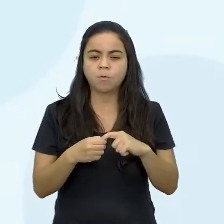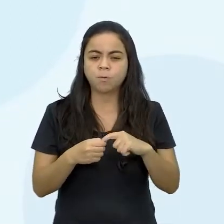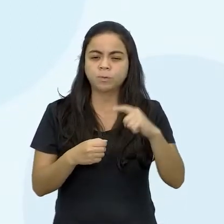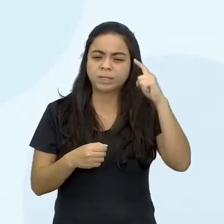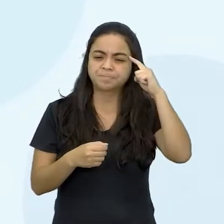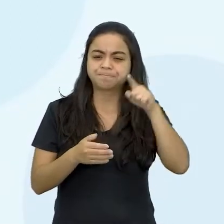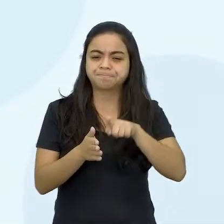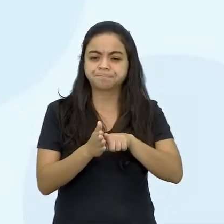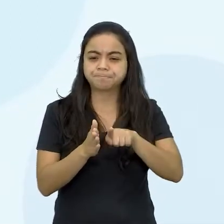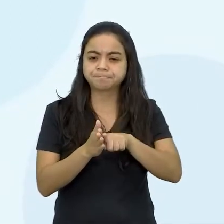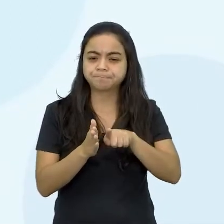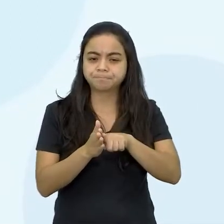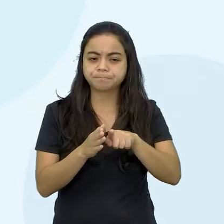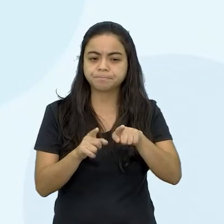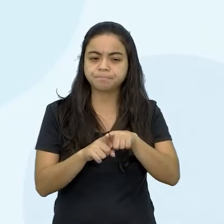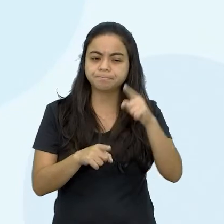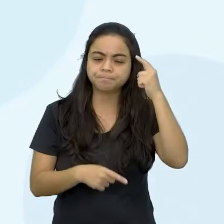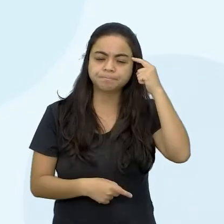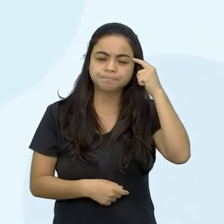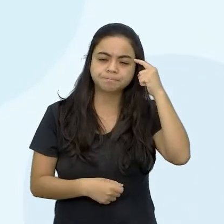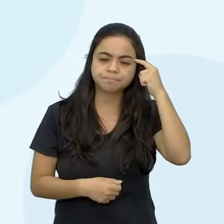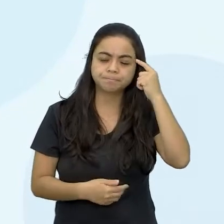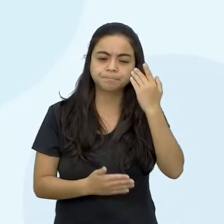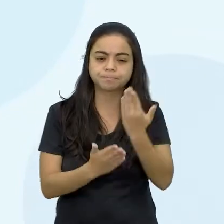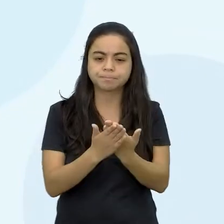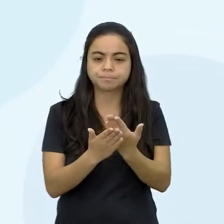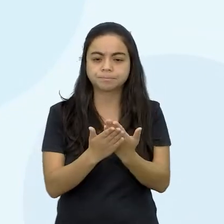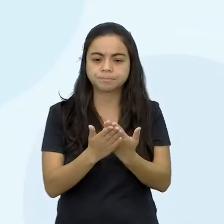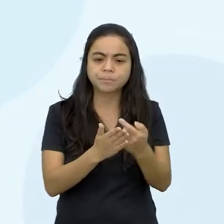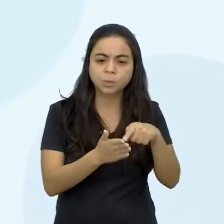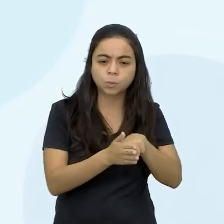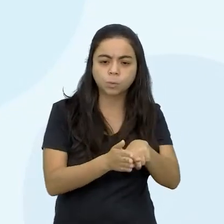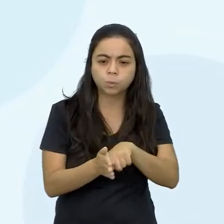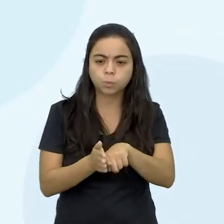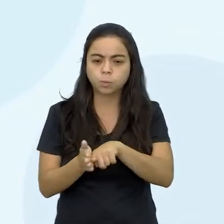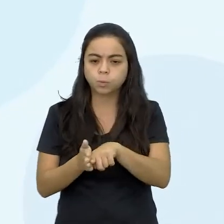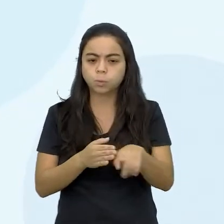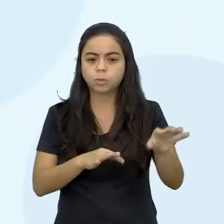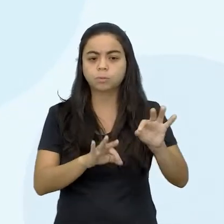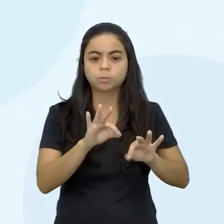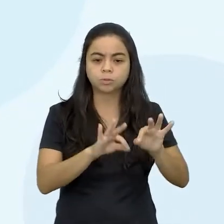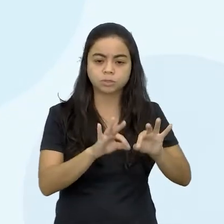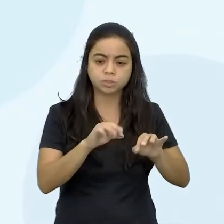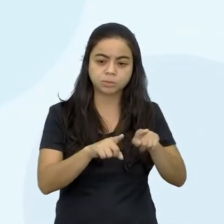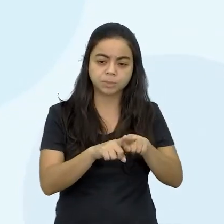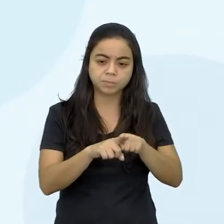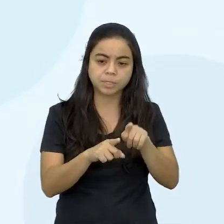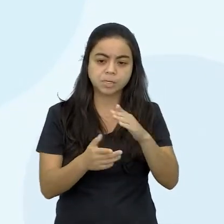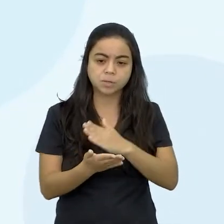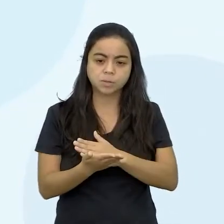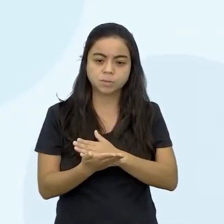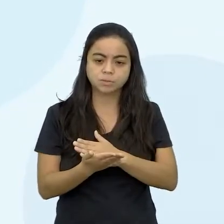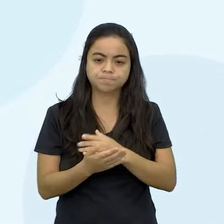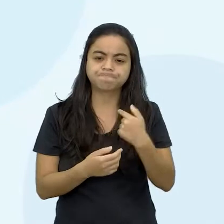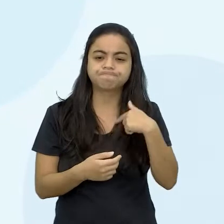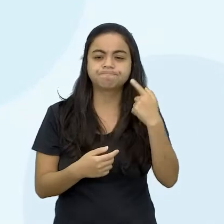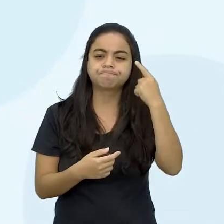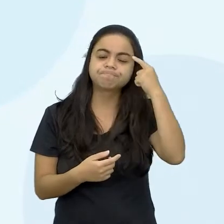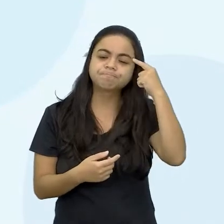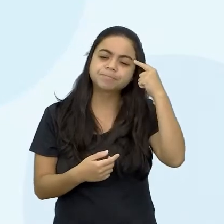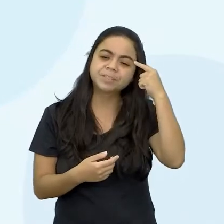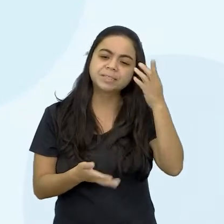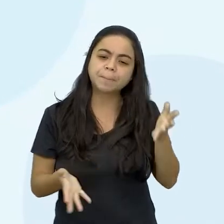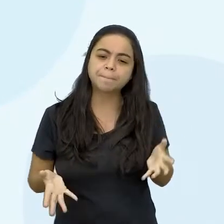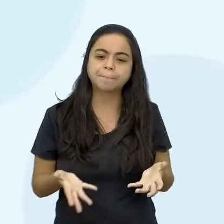sua do seu projeto e pensar estudos e investigações relativas a esse projeto no sentido de